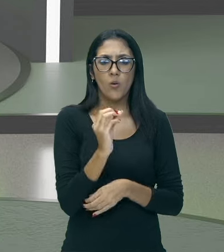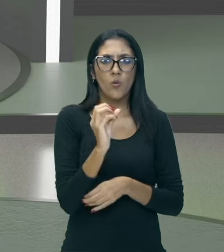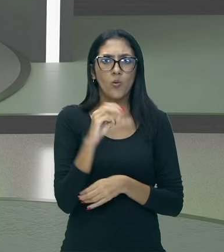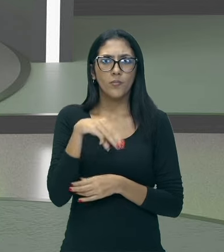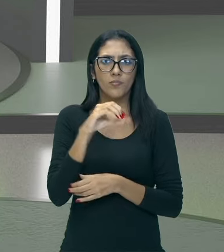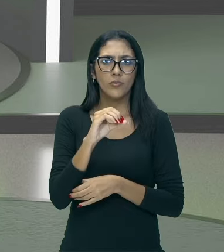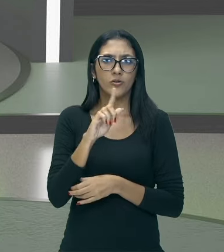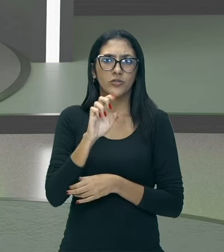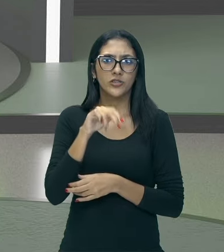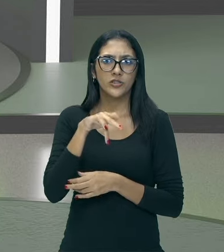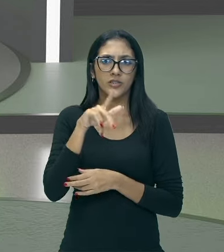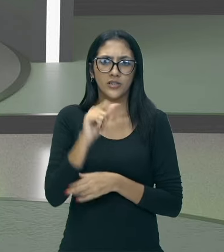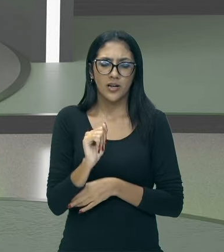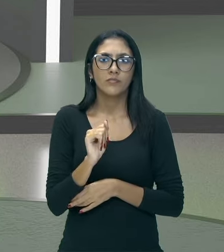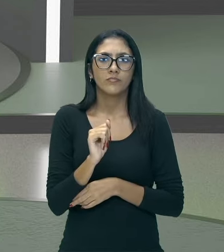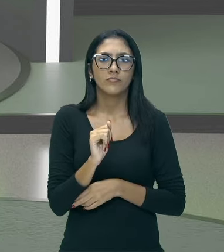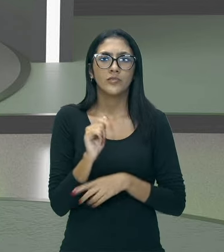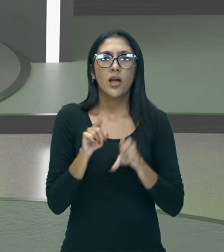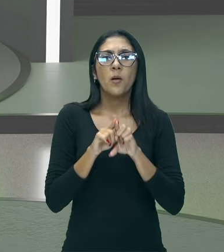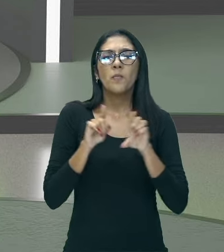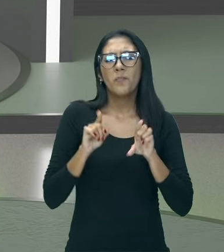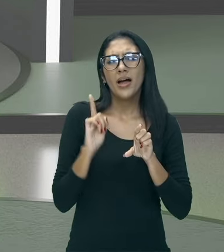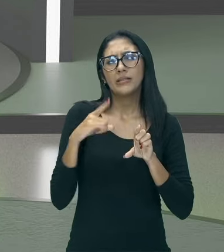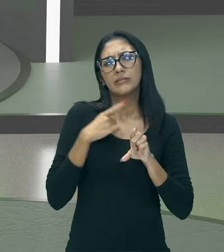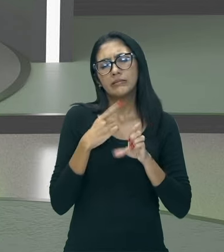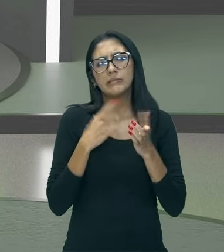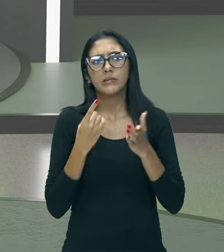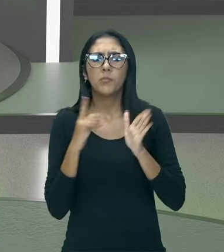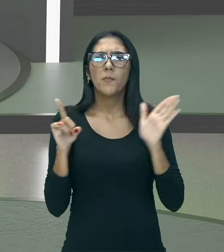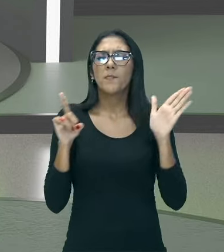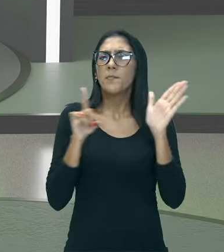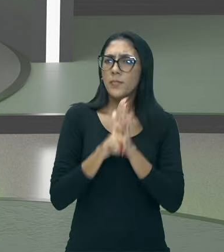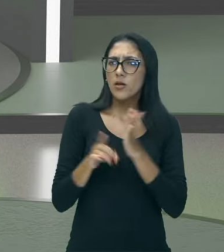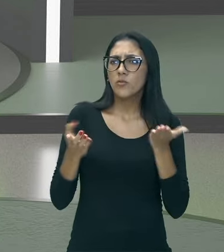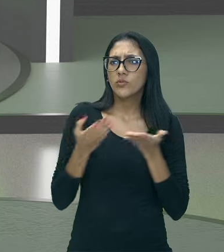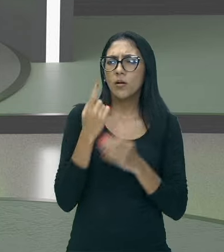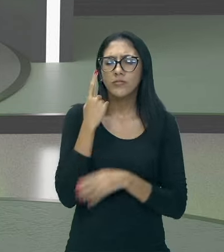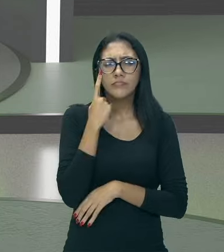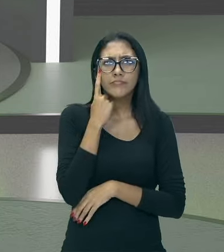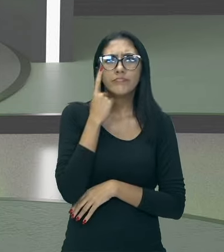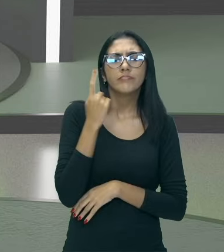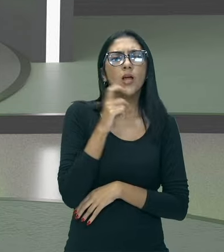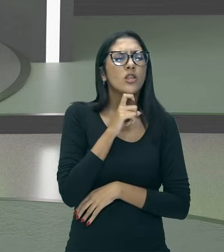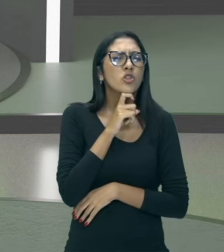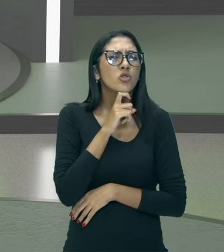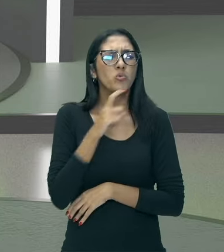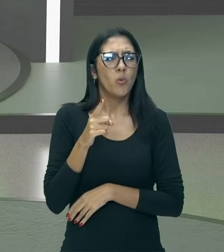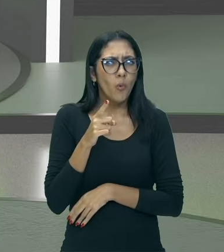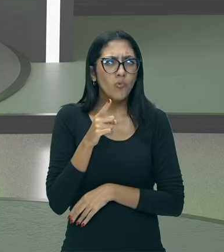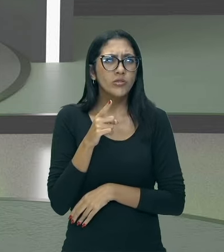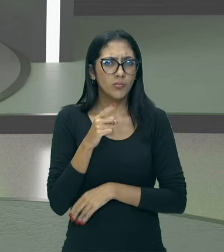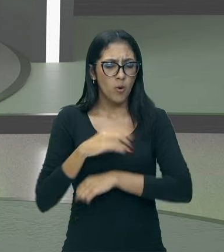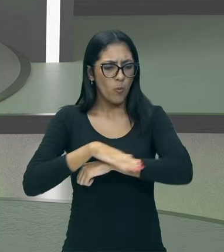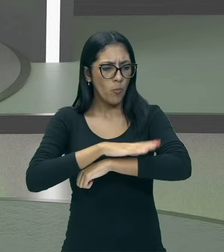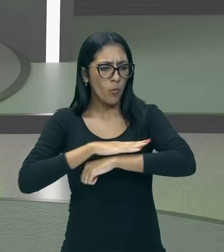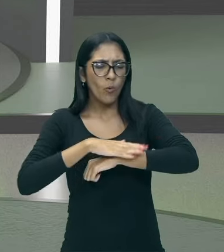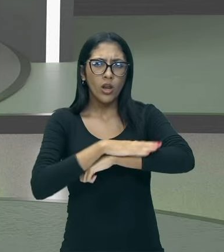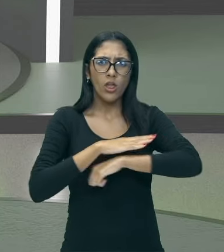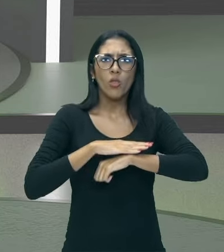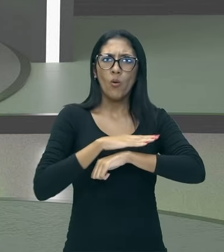homogênea, né? Mas aí eu faço um questionamento, já estou até dando a cola, né? Protetor solar é